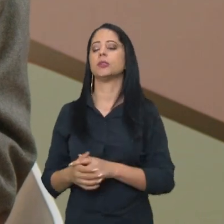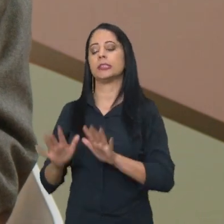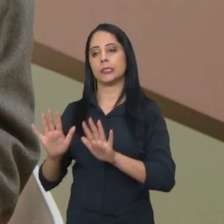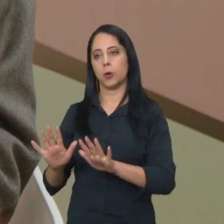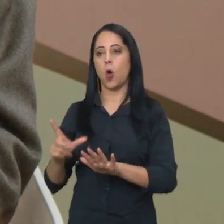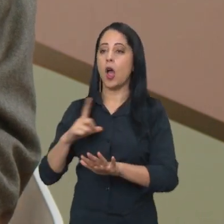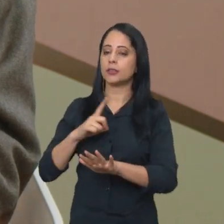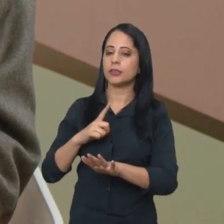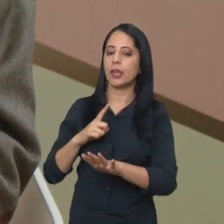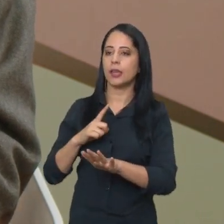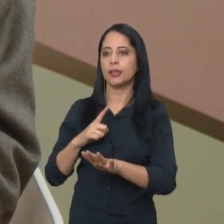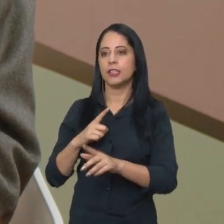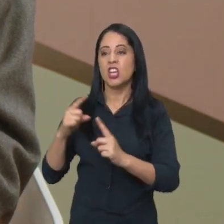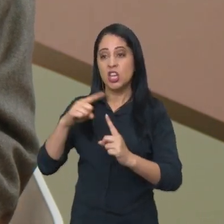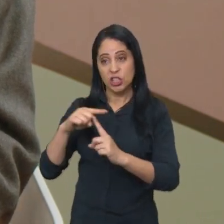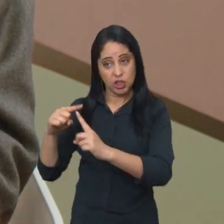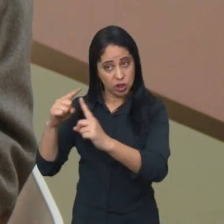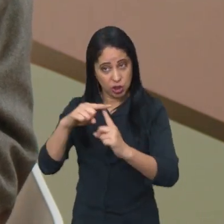Uma